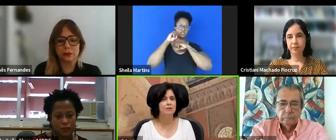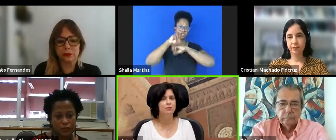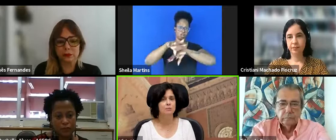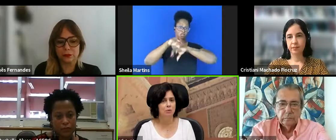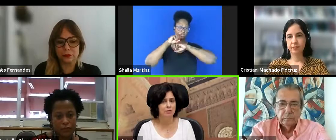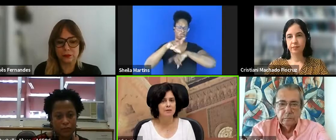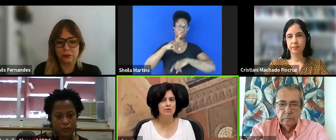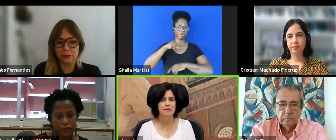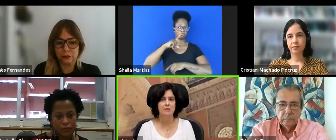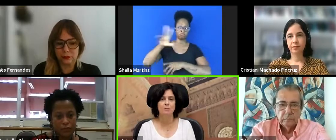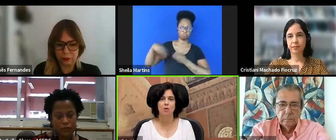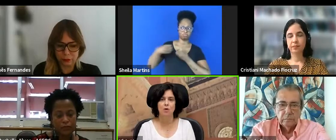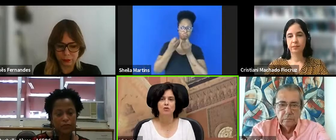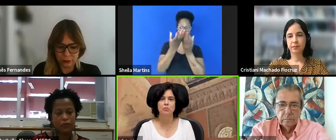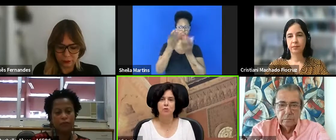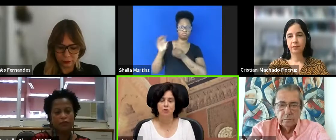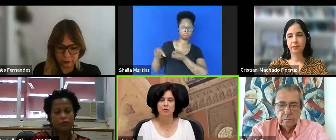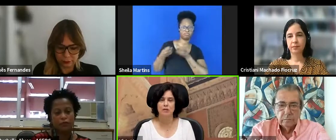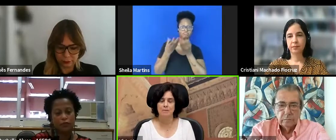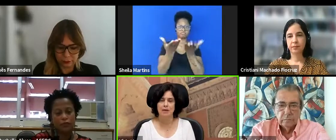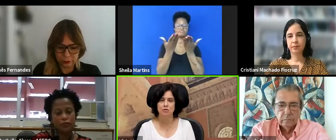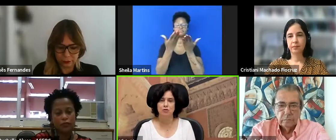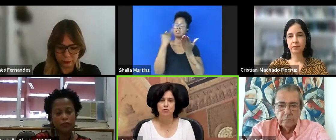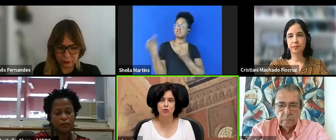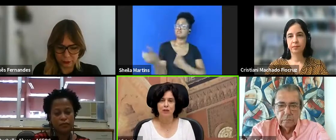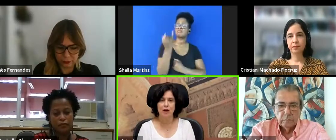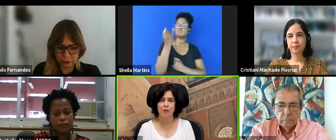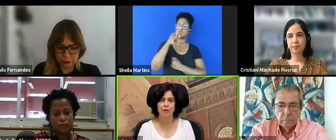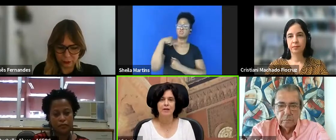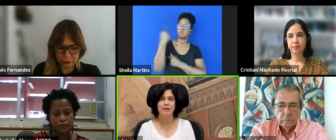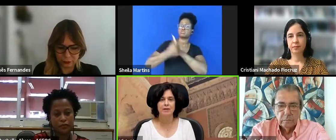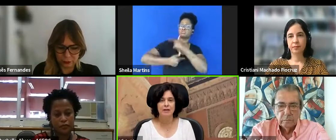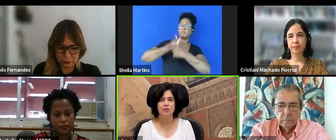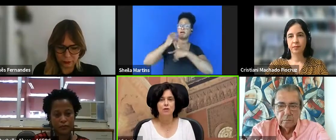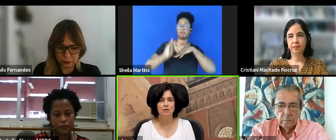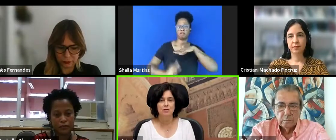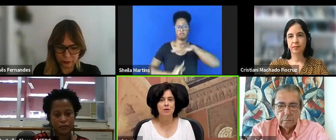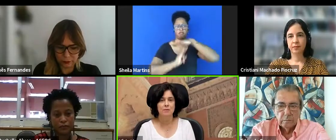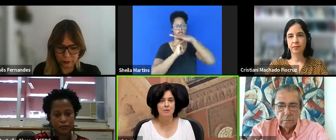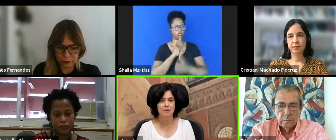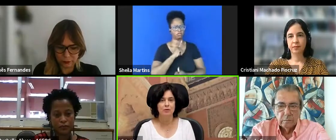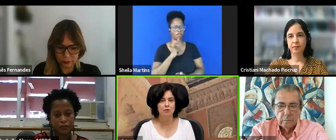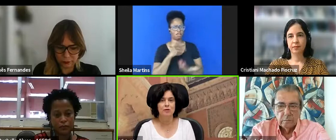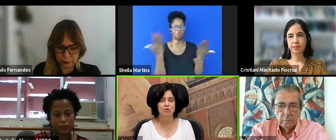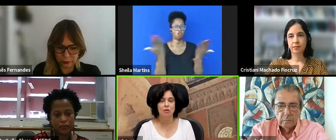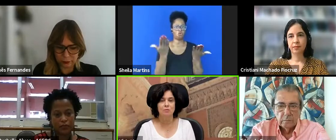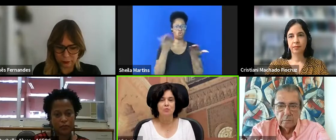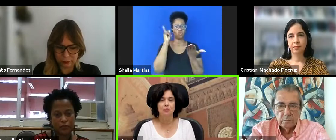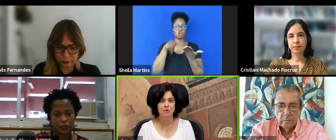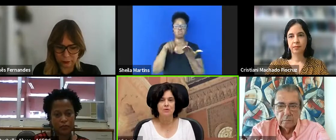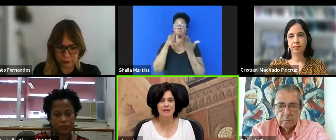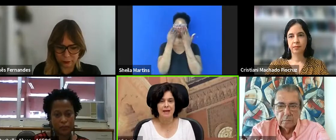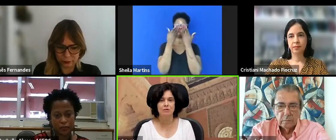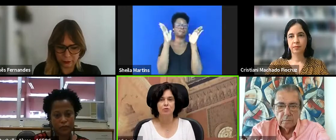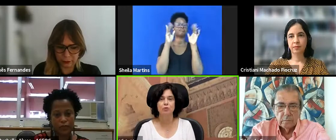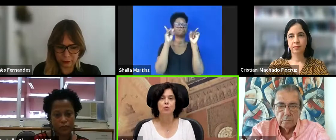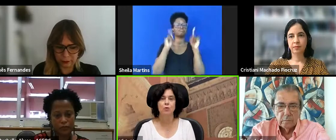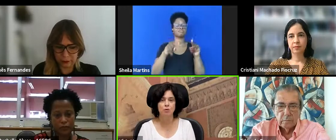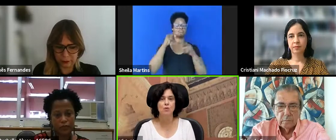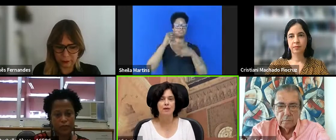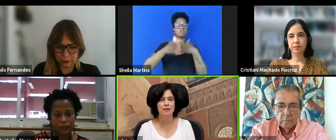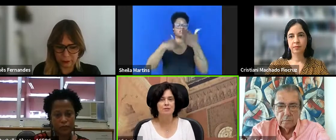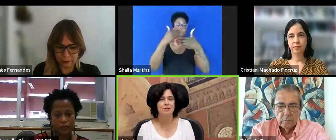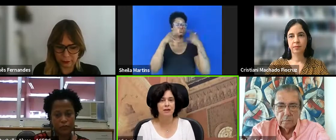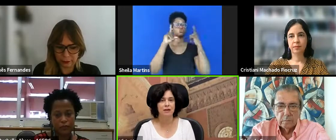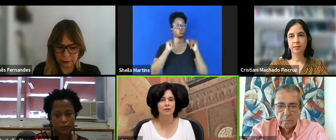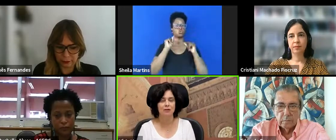tem trazido importantes aportes para o nosso trabalho institucional. E deixo aqui o chamamento, nós estamos no processo do